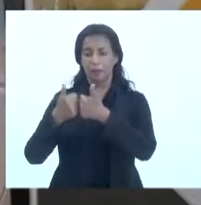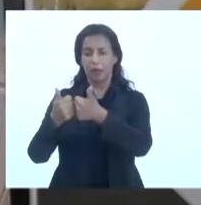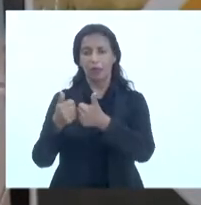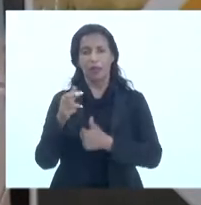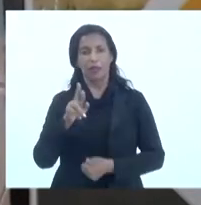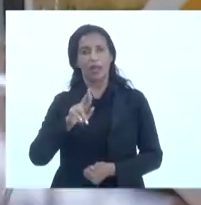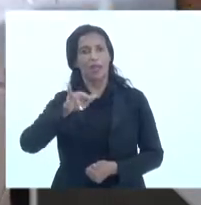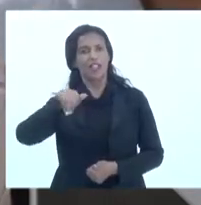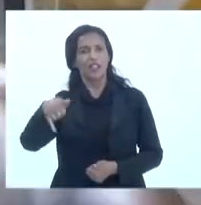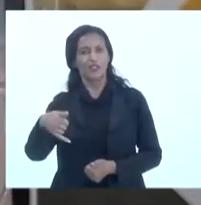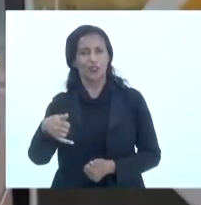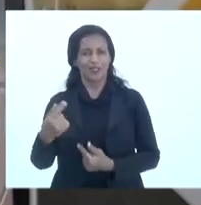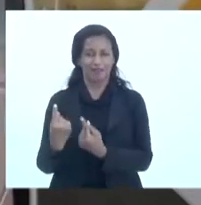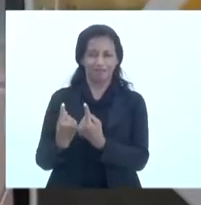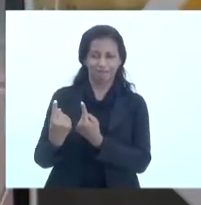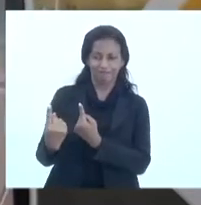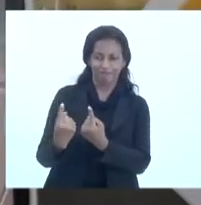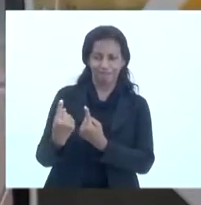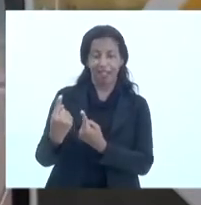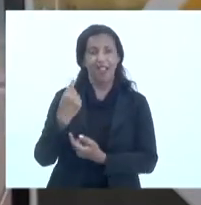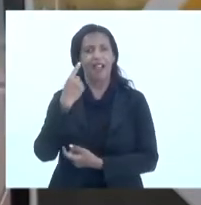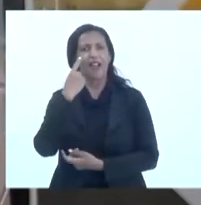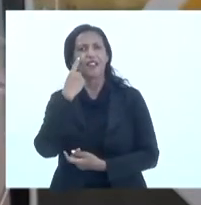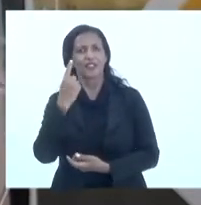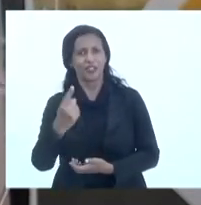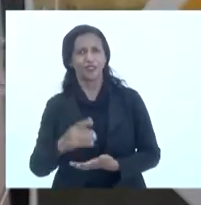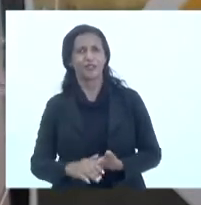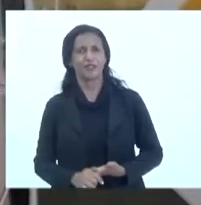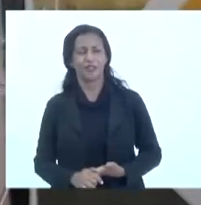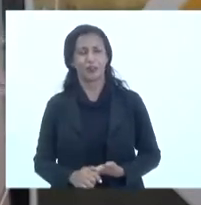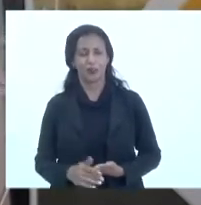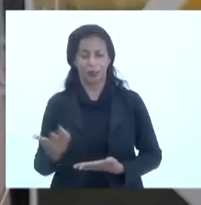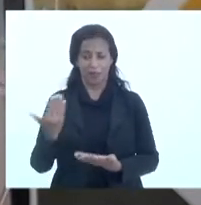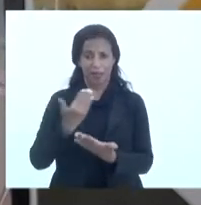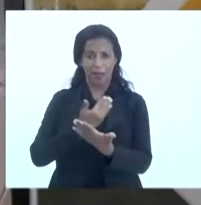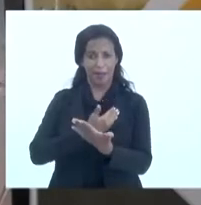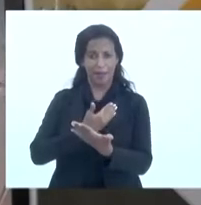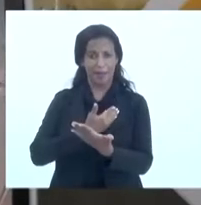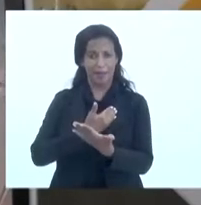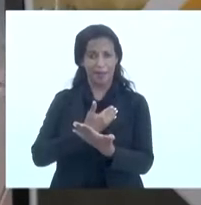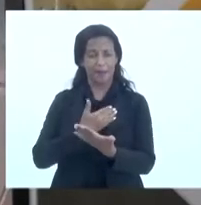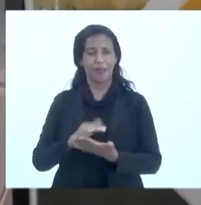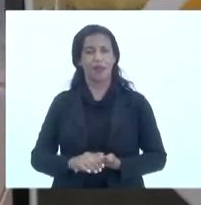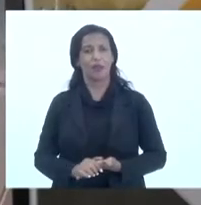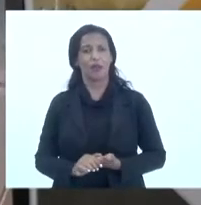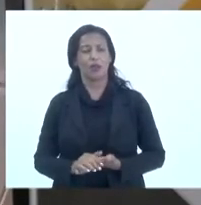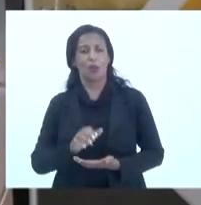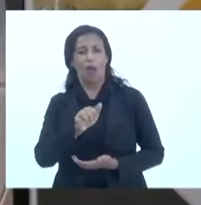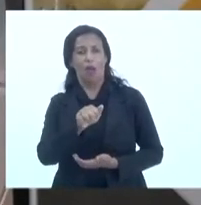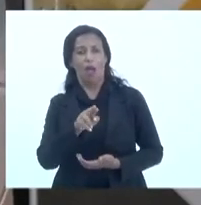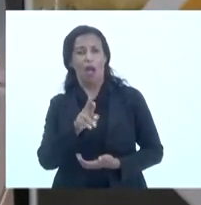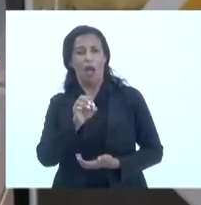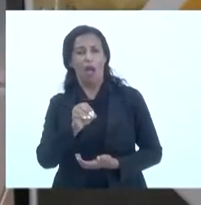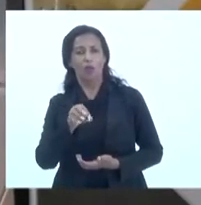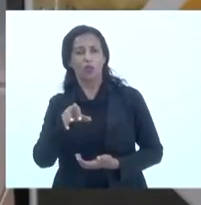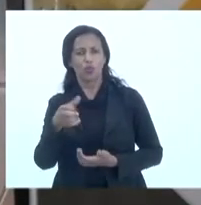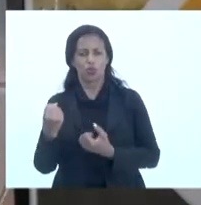RJs na região. A gente viu aí o nosso amigo do cluster aí do automotivo